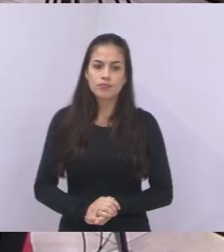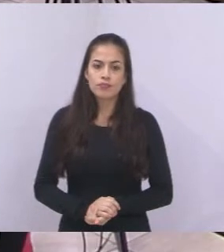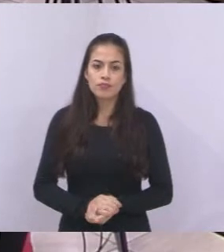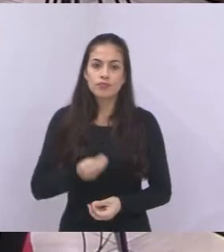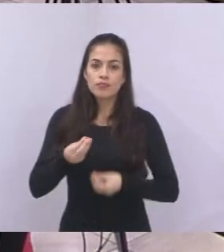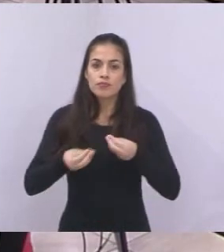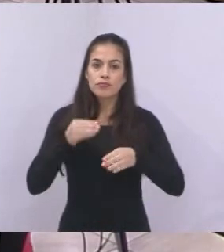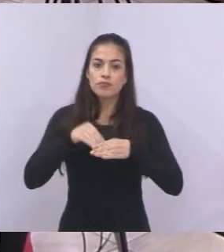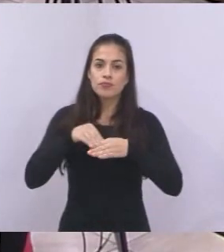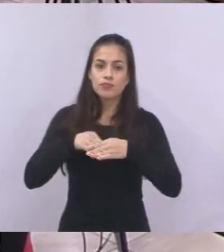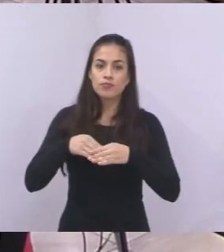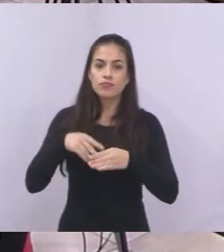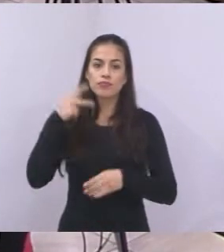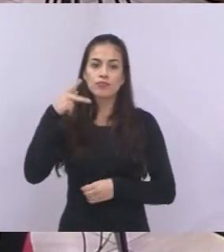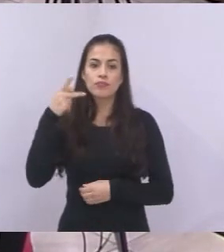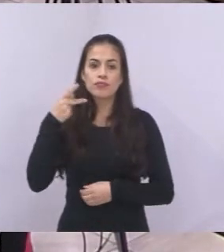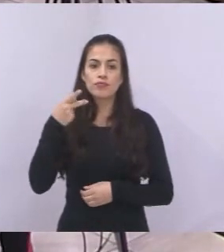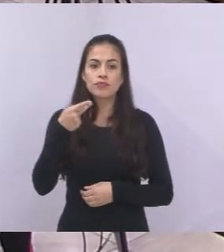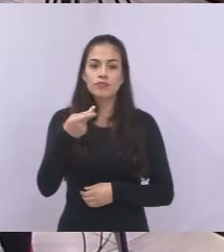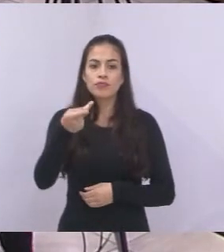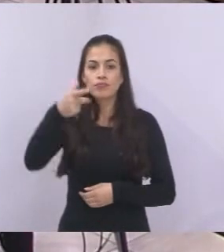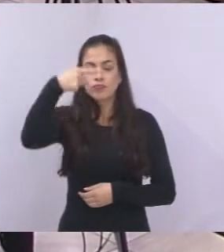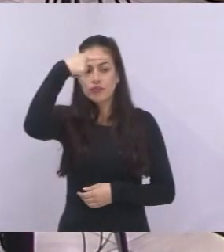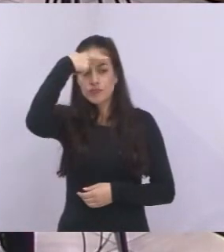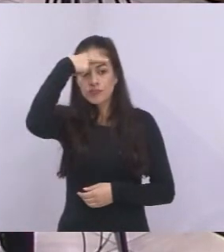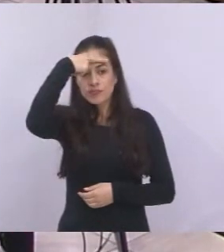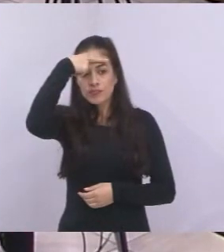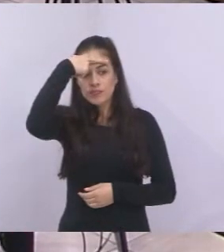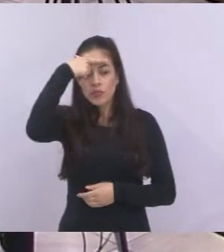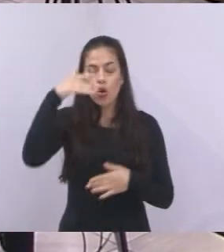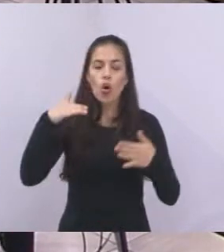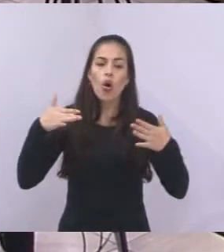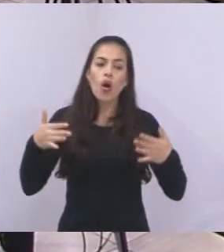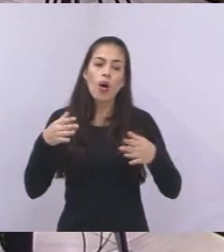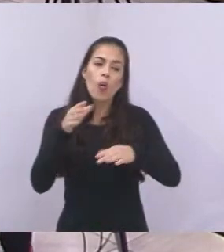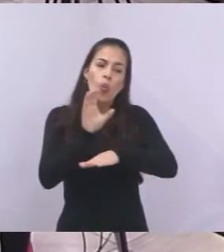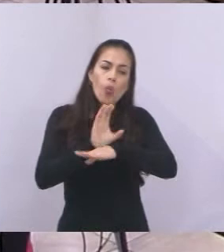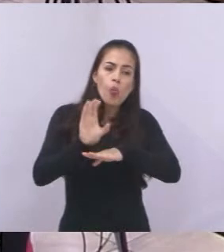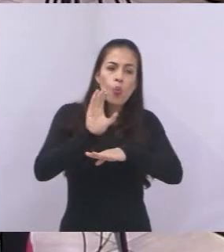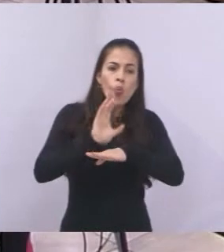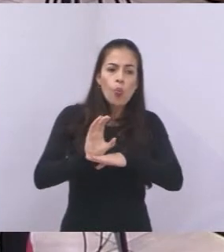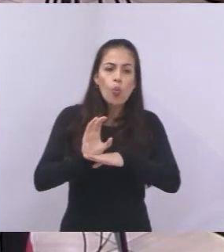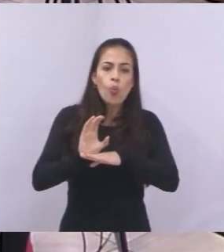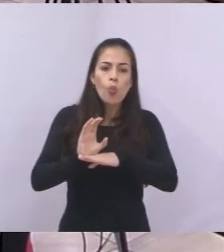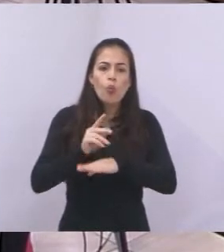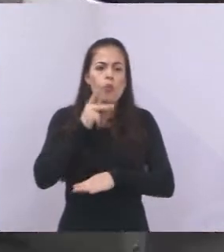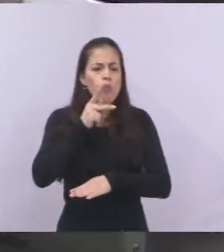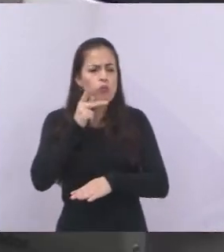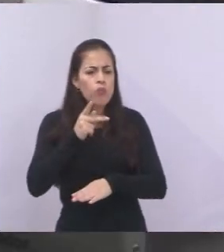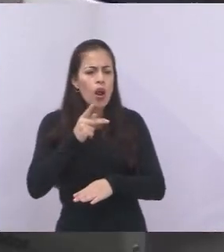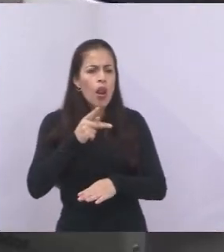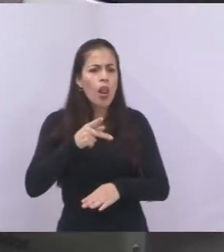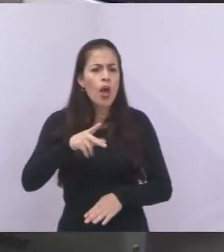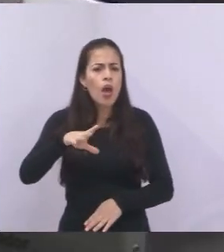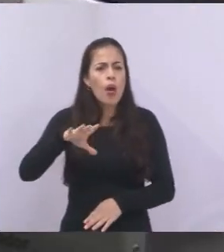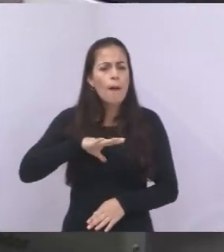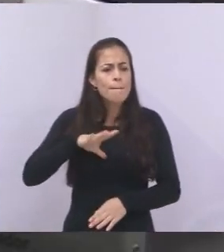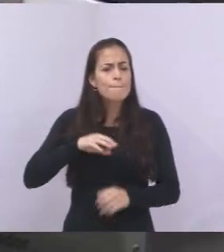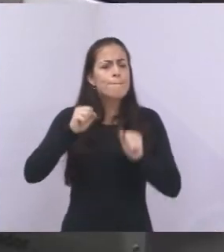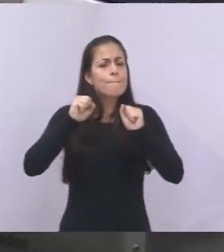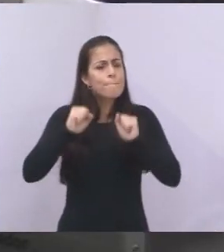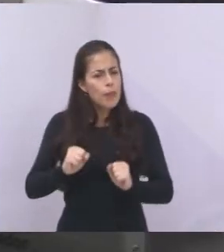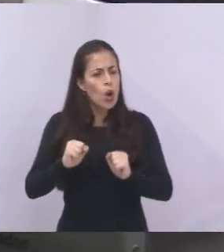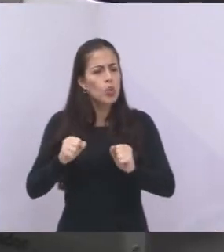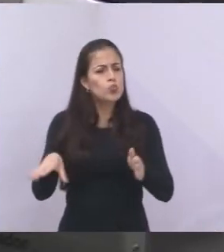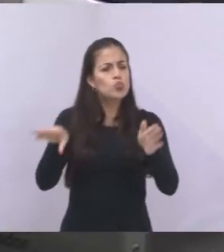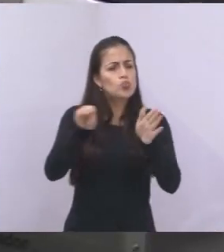Como vota o vereador Luiz Flávio? Olha, a Constituição ela diz que o município poderá instituir e não deverá, que são coisas bastante